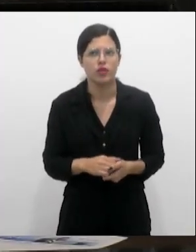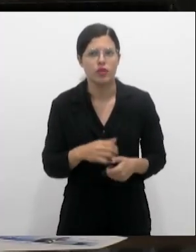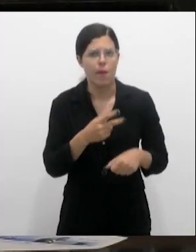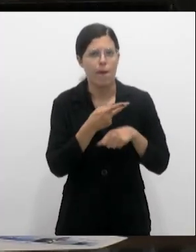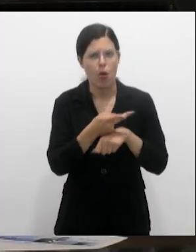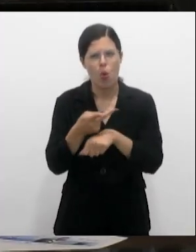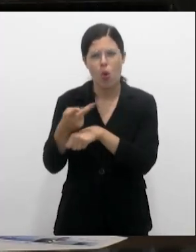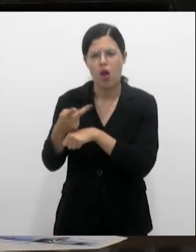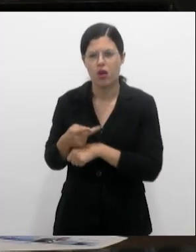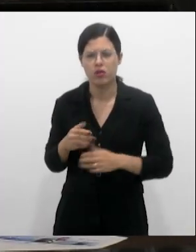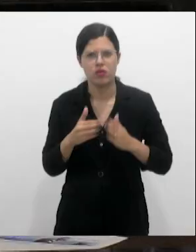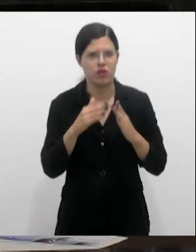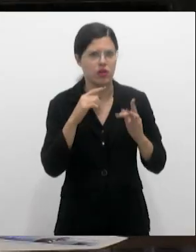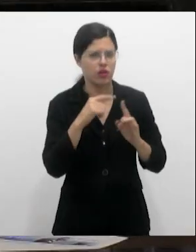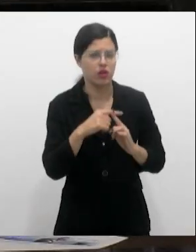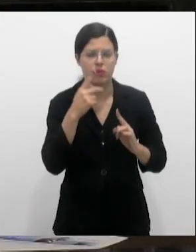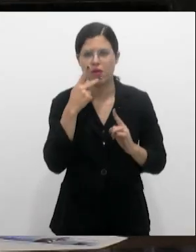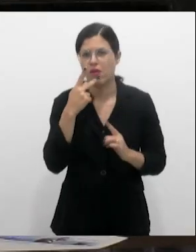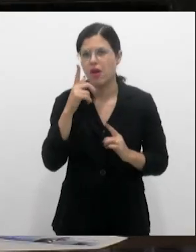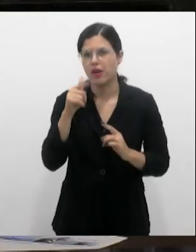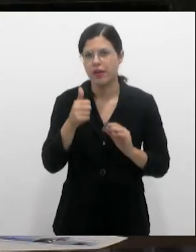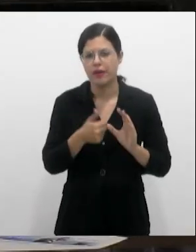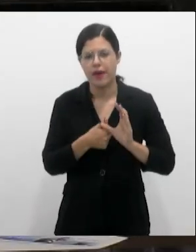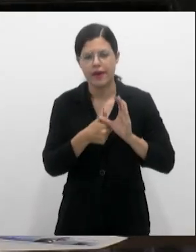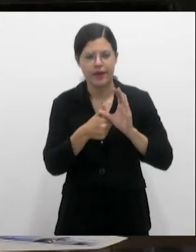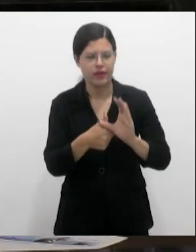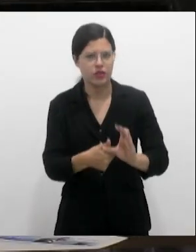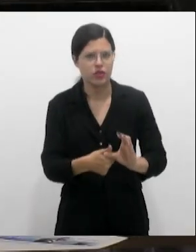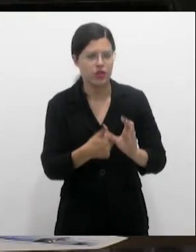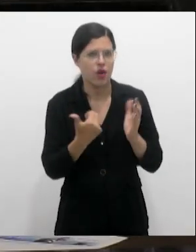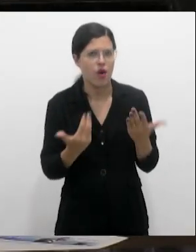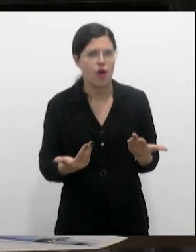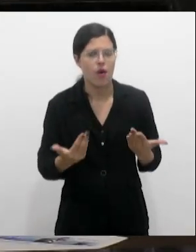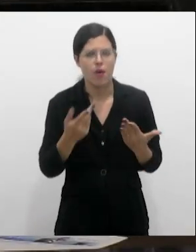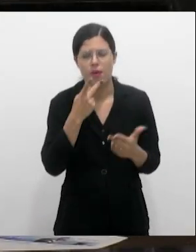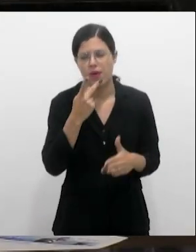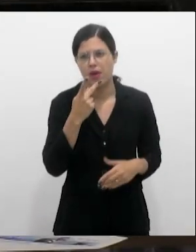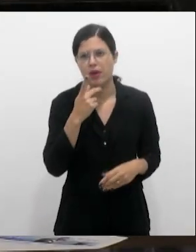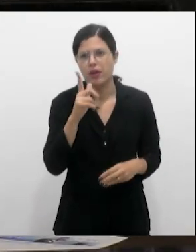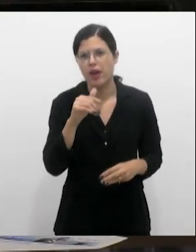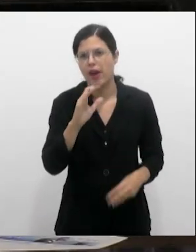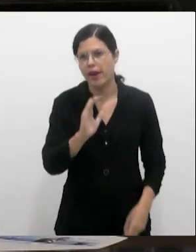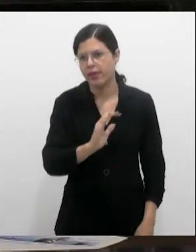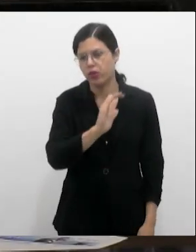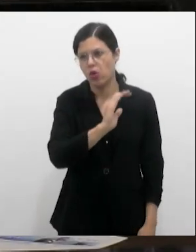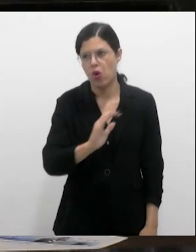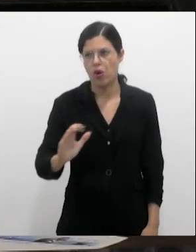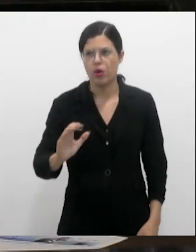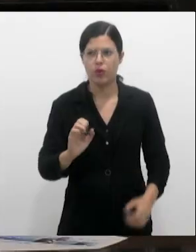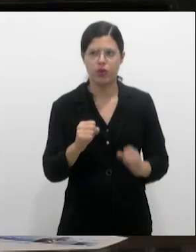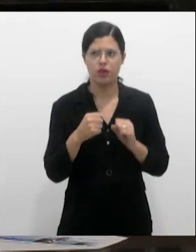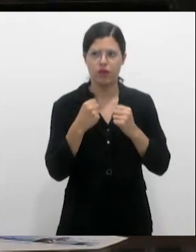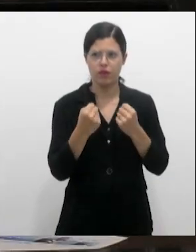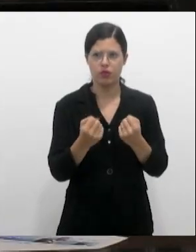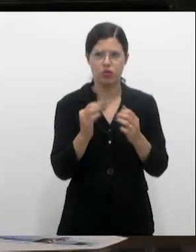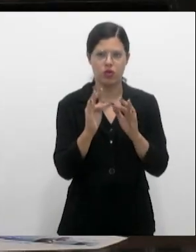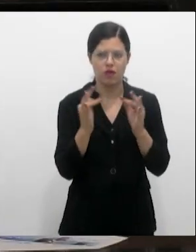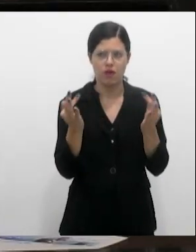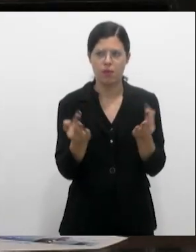sacristia, para se dizer cristão, para se dizer católico, para se dizer defensor da